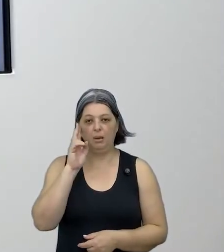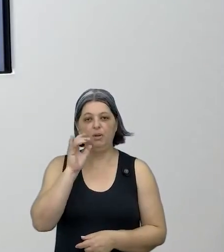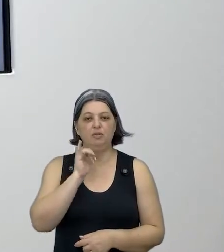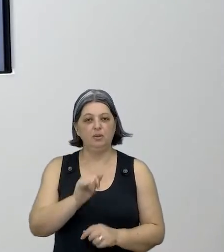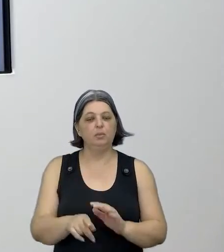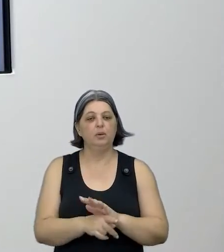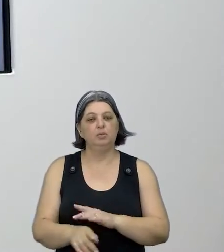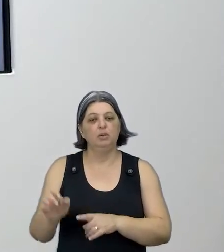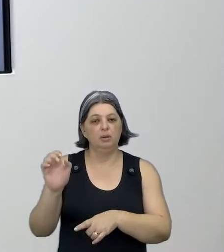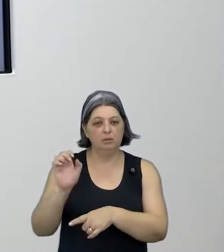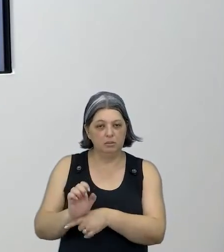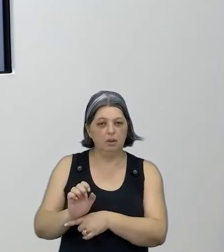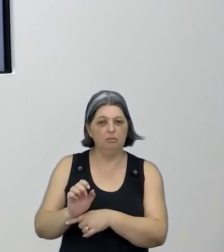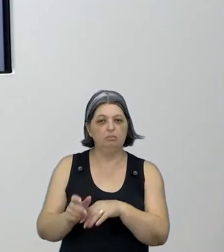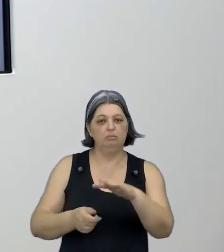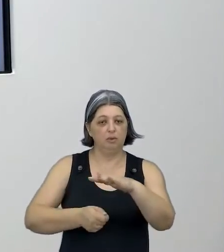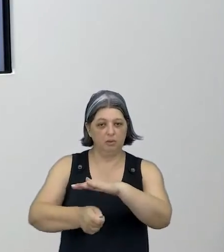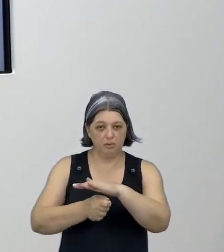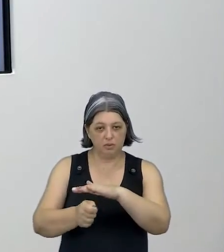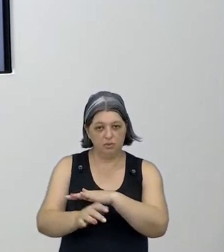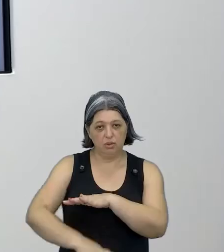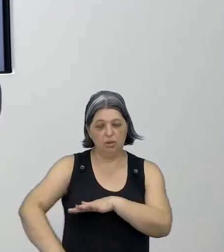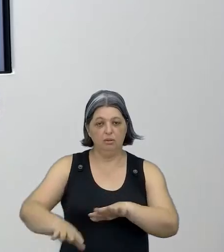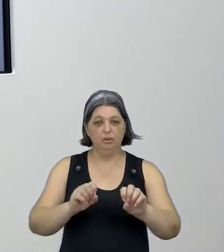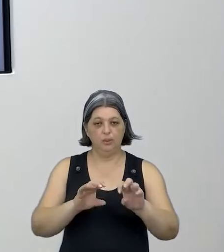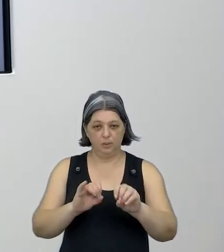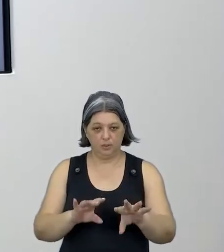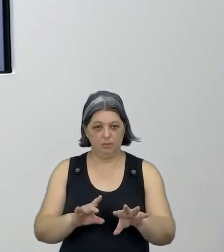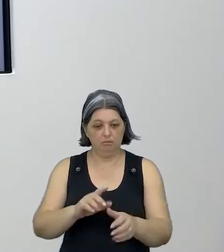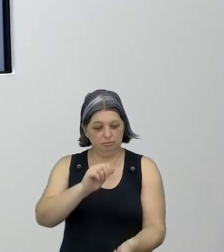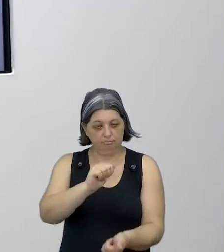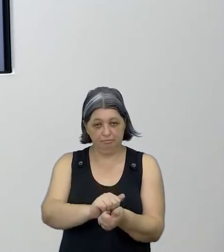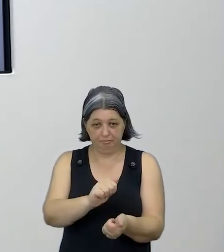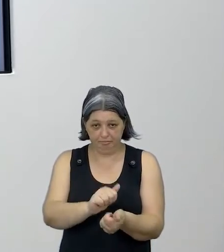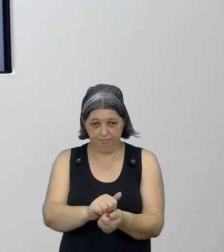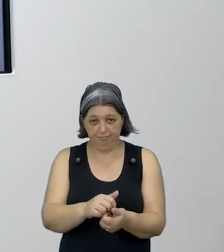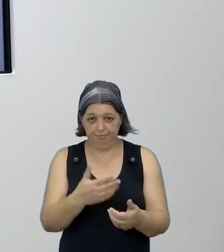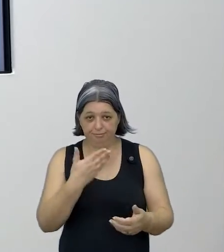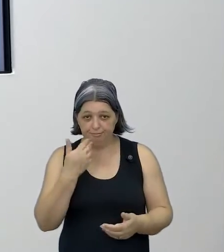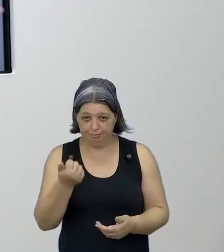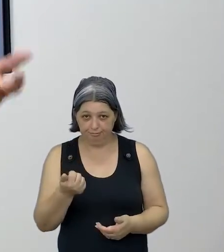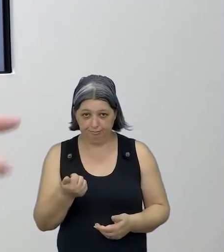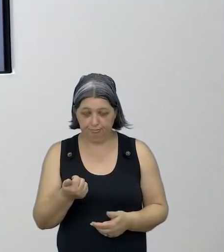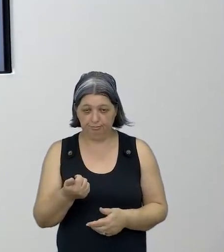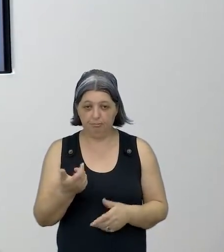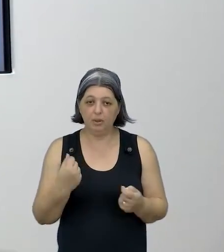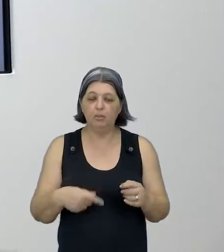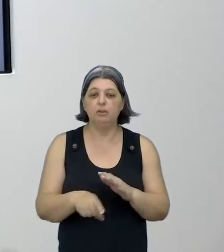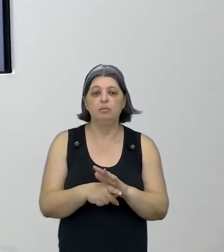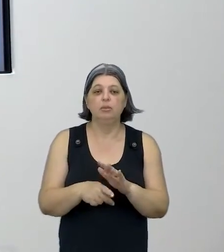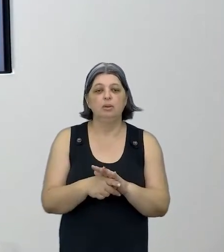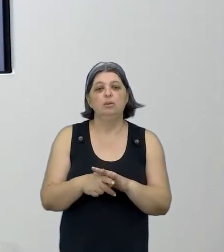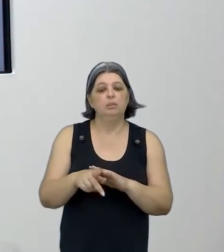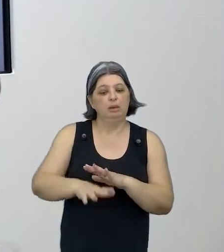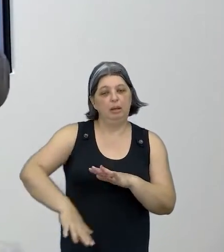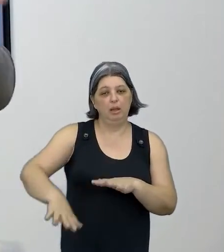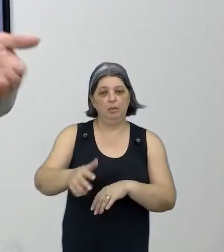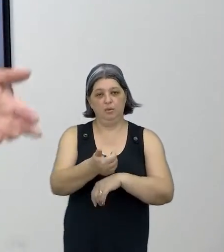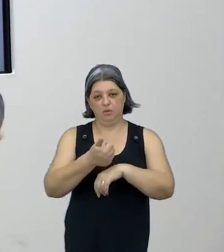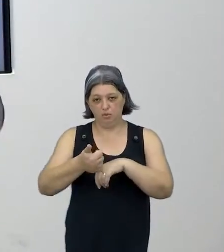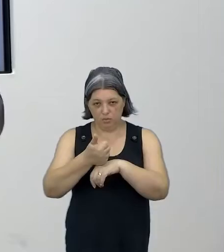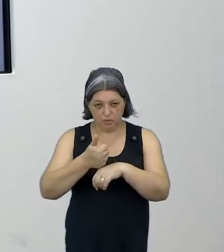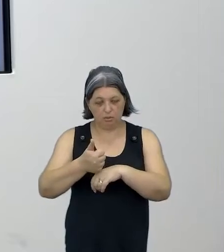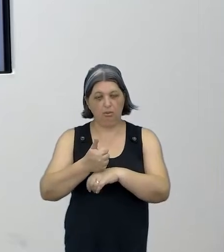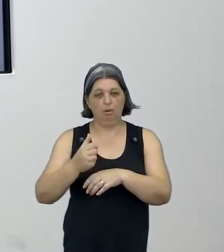investir bastante numa educação muito mais qualificada? Você vai precisar agora de engenheiros, você vai precisar